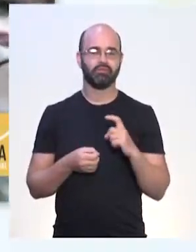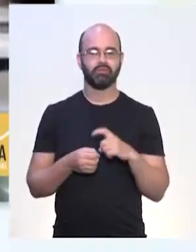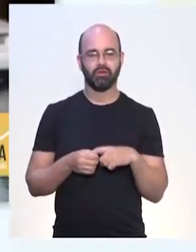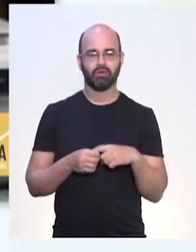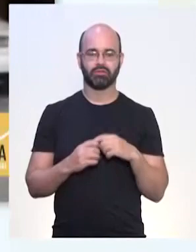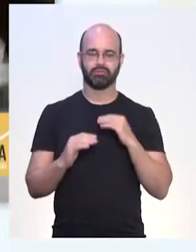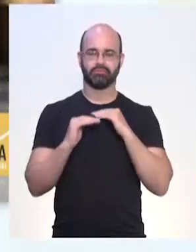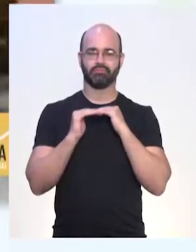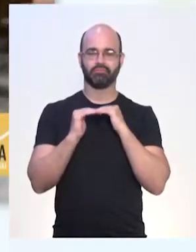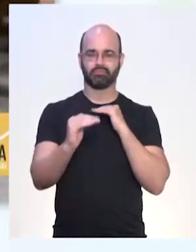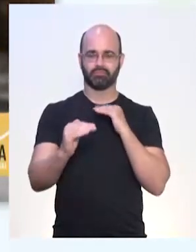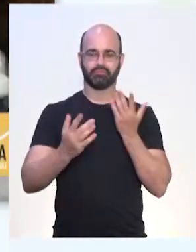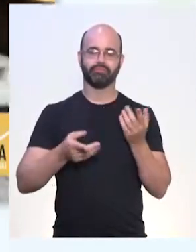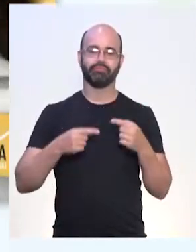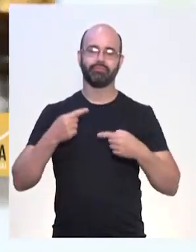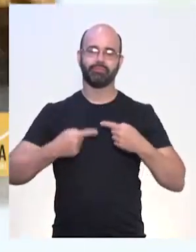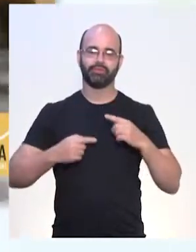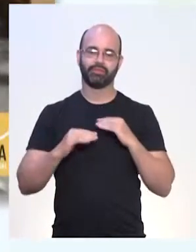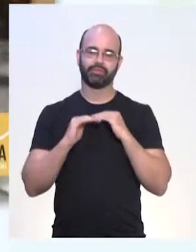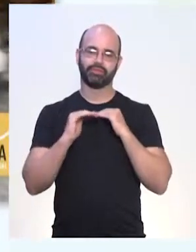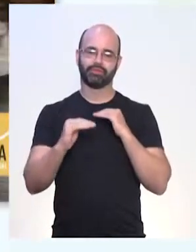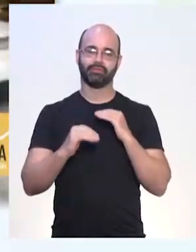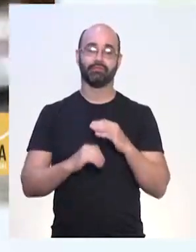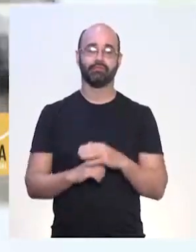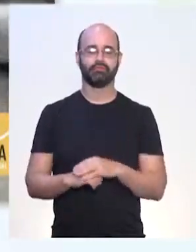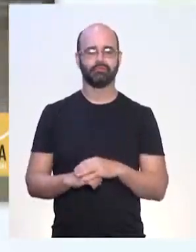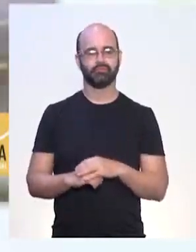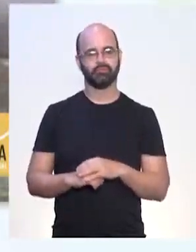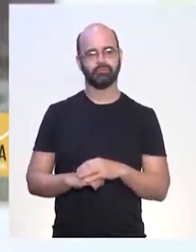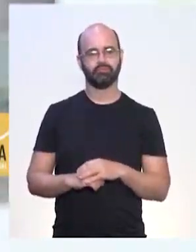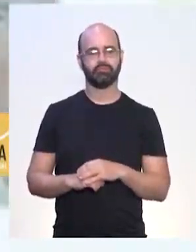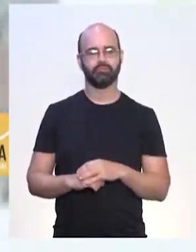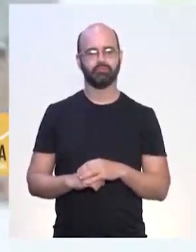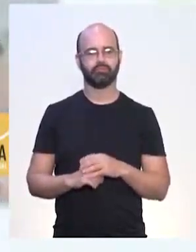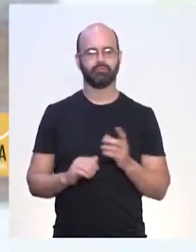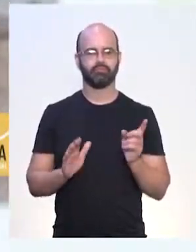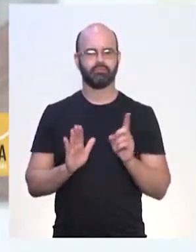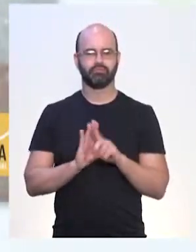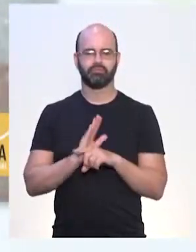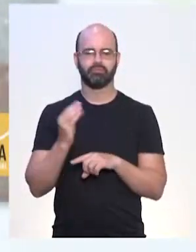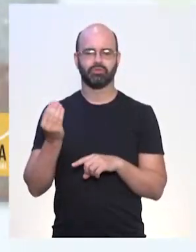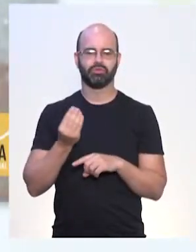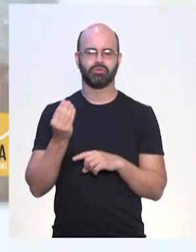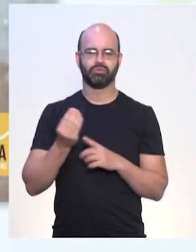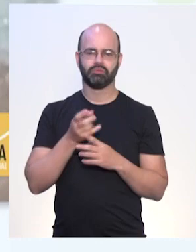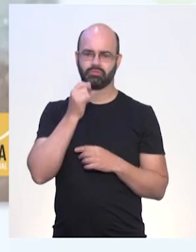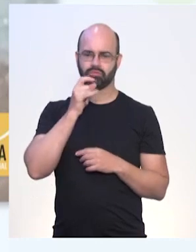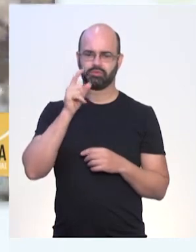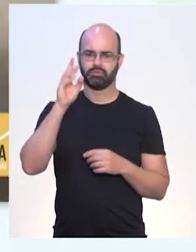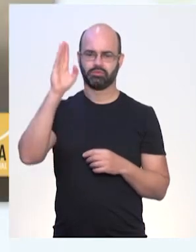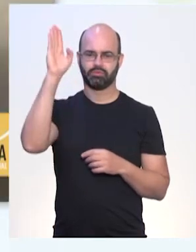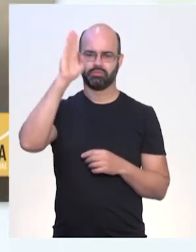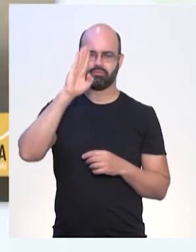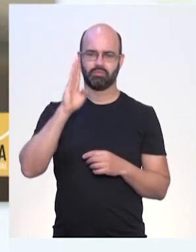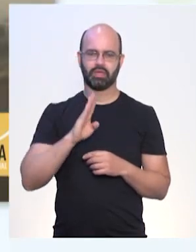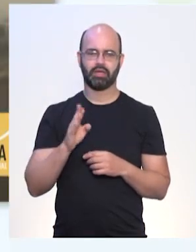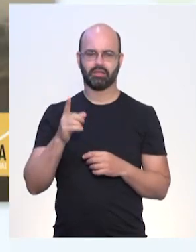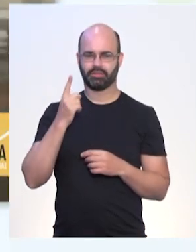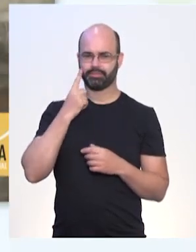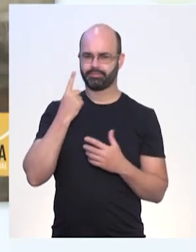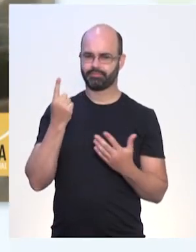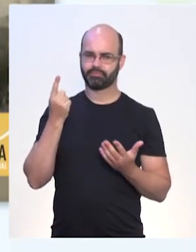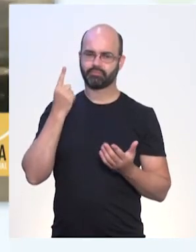de estabilização política Adriana é possível pensar no papel do Brasil diante da política